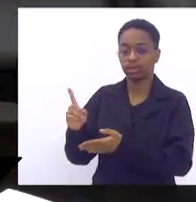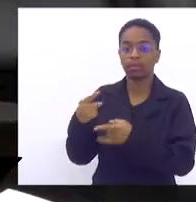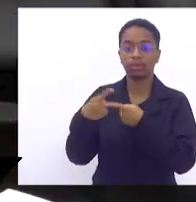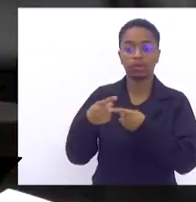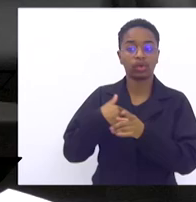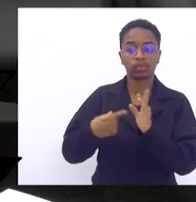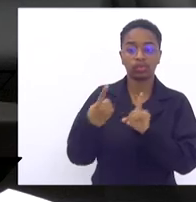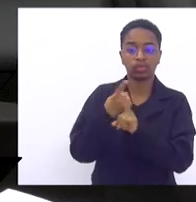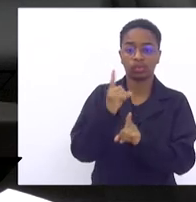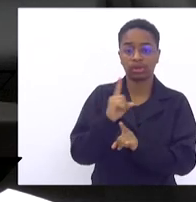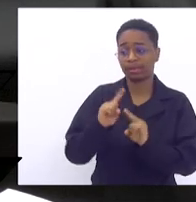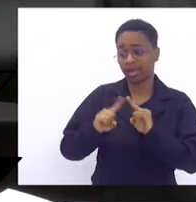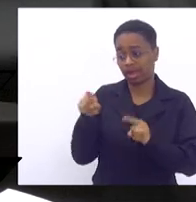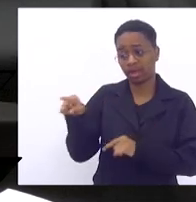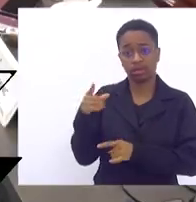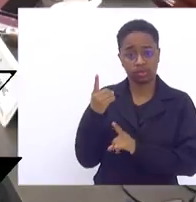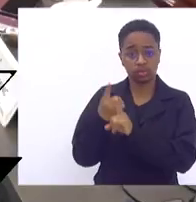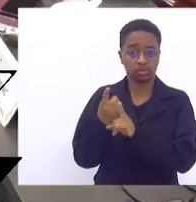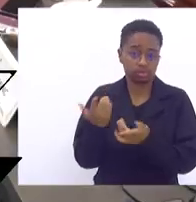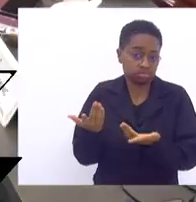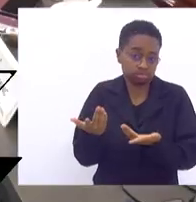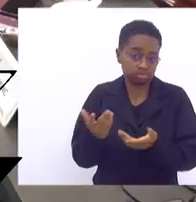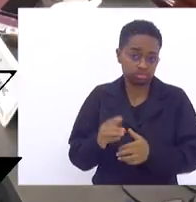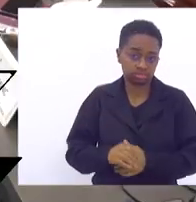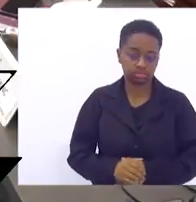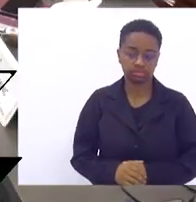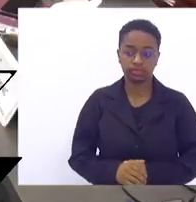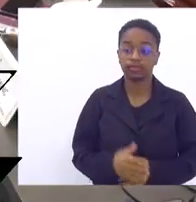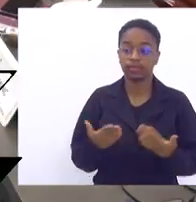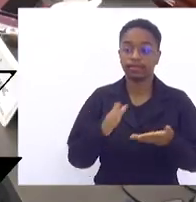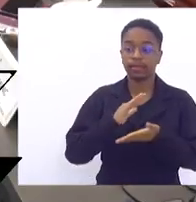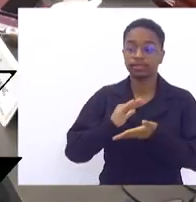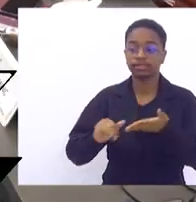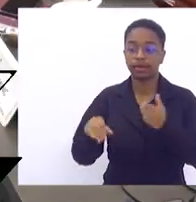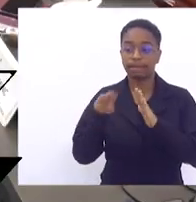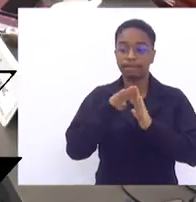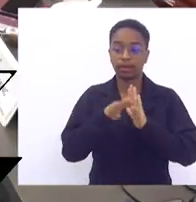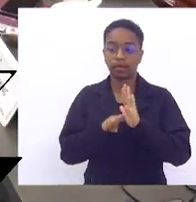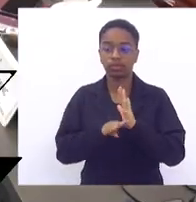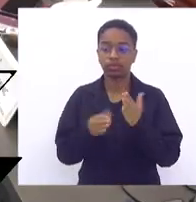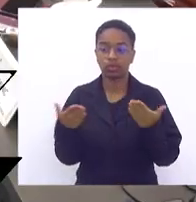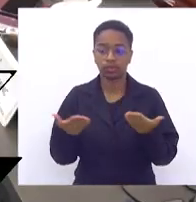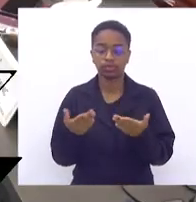lei. Ela achou. Não, mas a razão da retirada de pauta hoje é a vista, então.